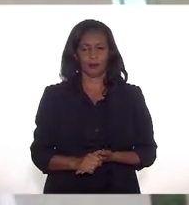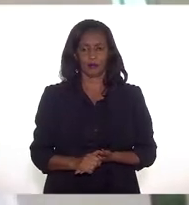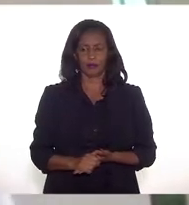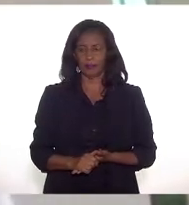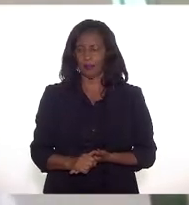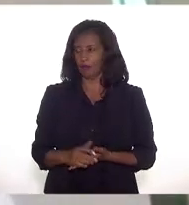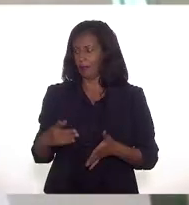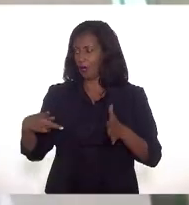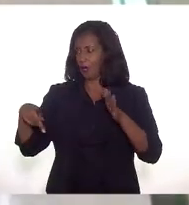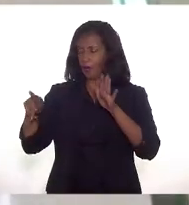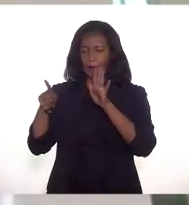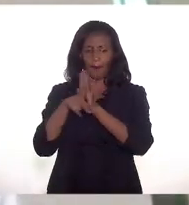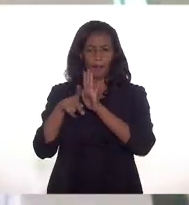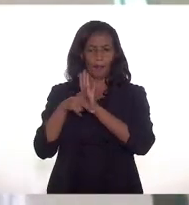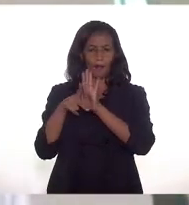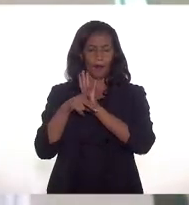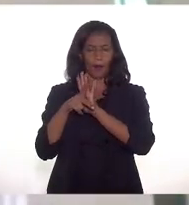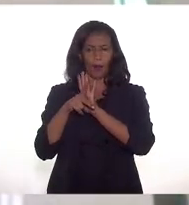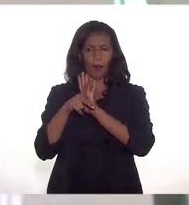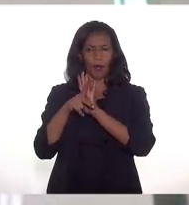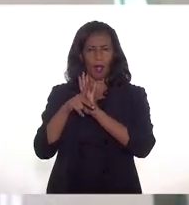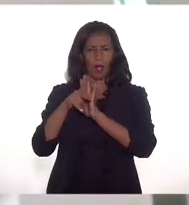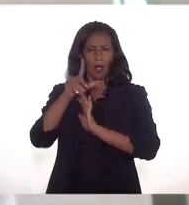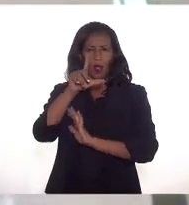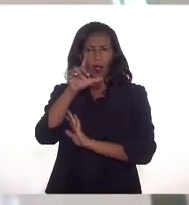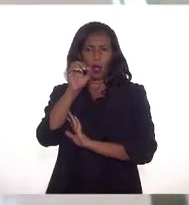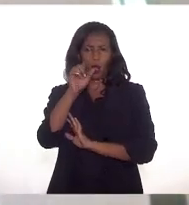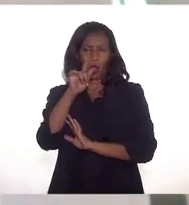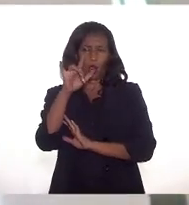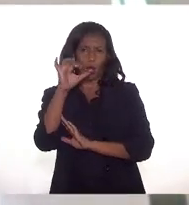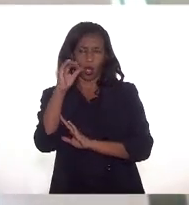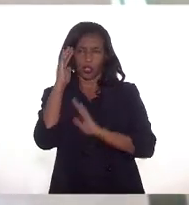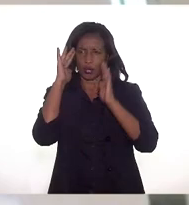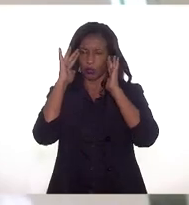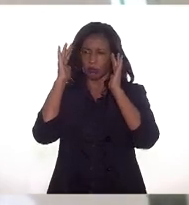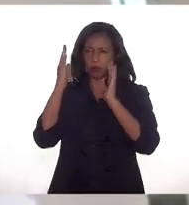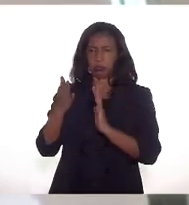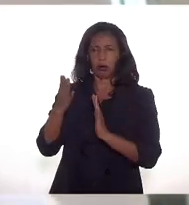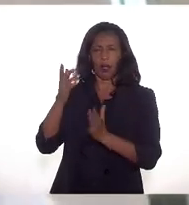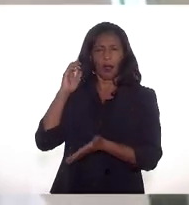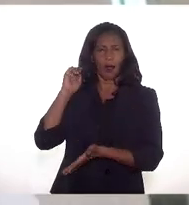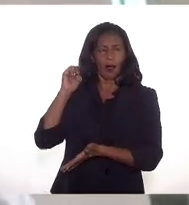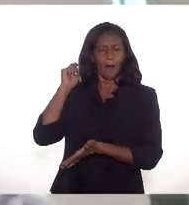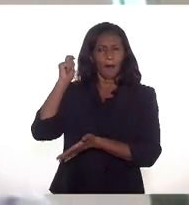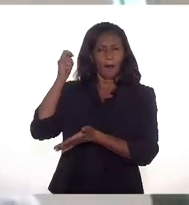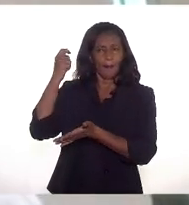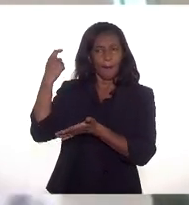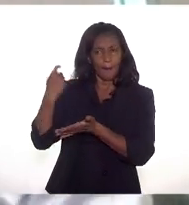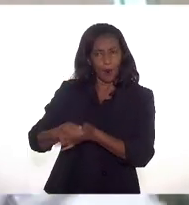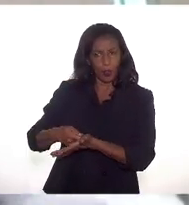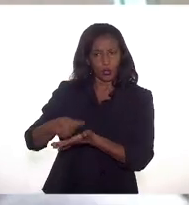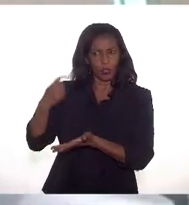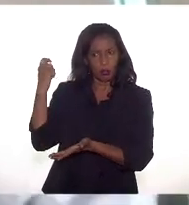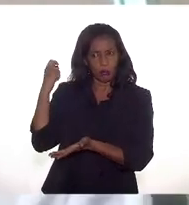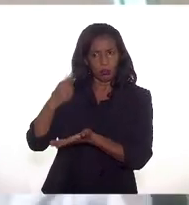A própria lógica do plano ela seria diametralmente oposta à lógica da CAPAG. Você